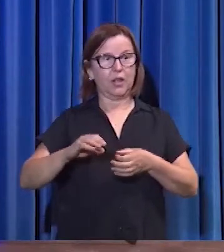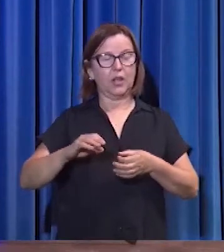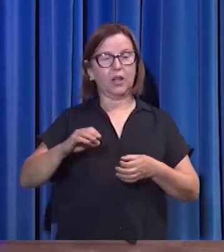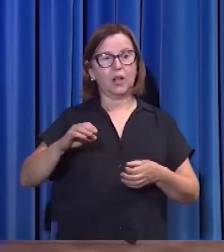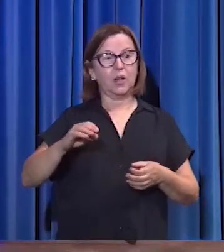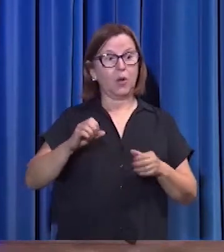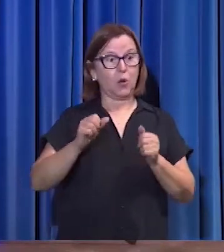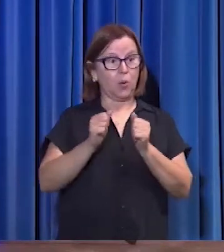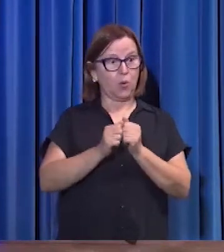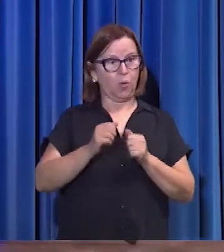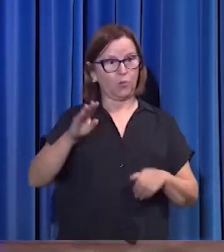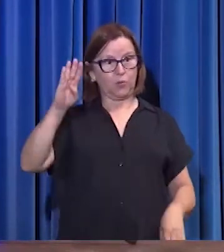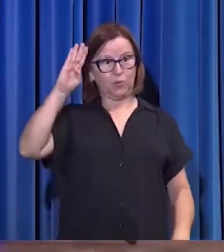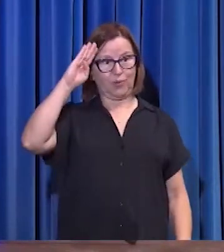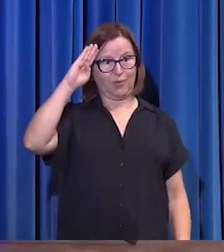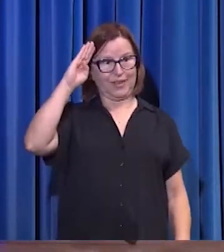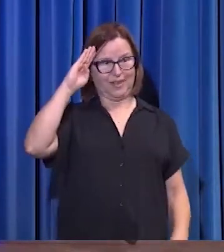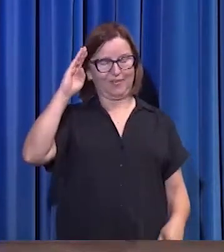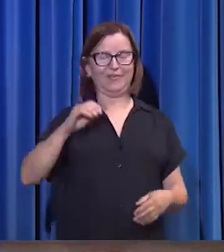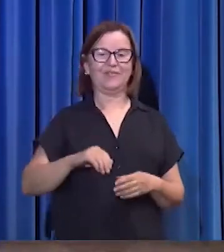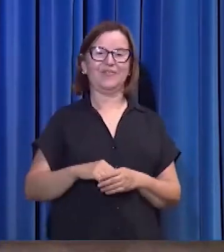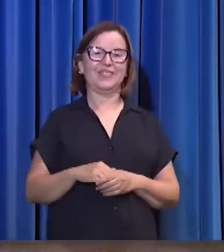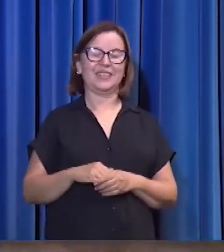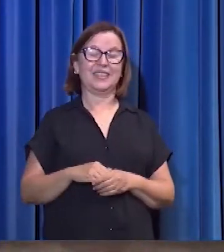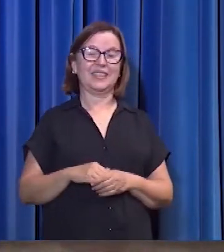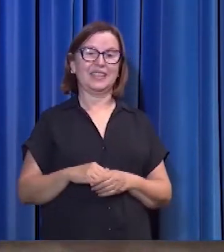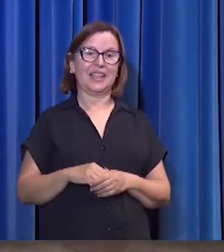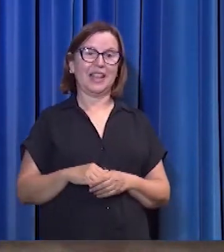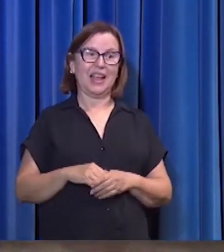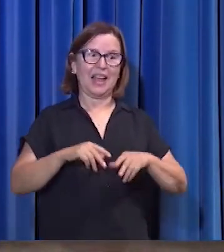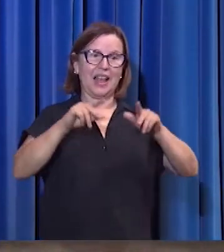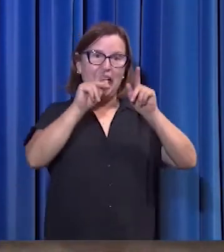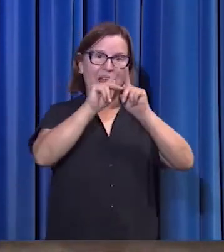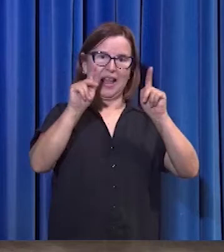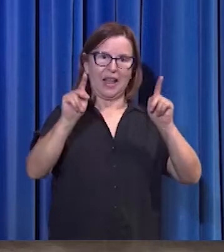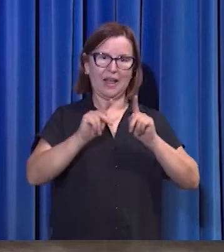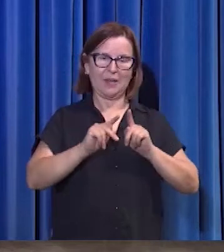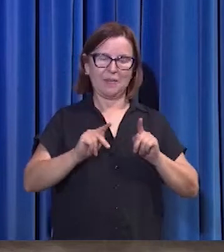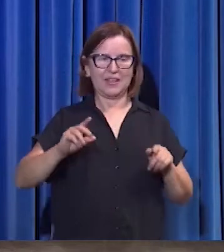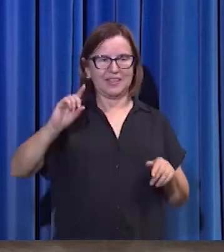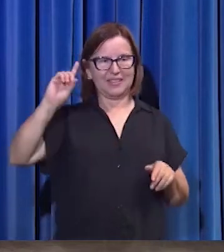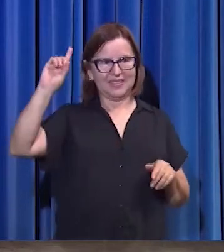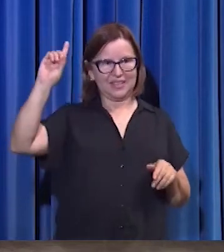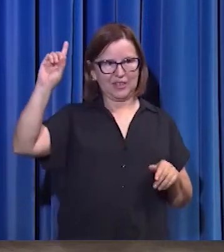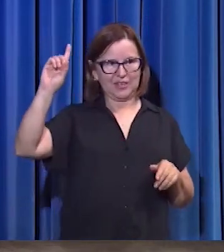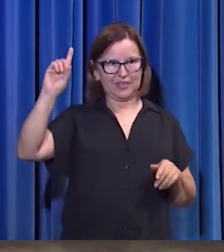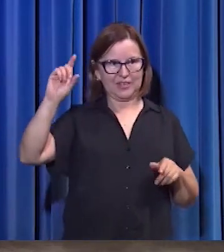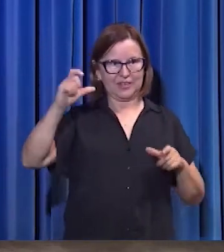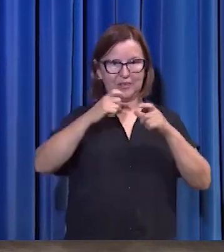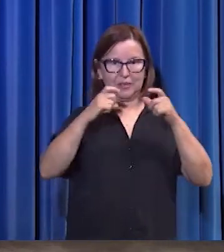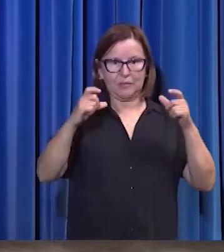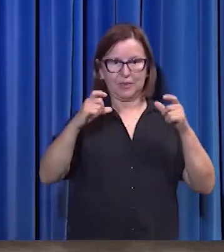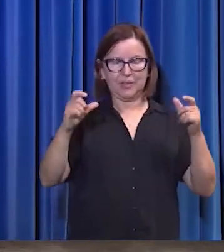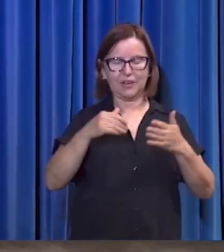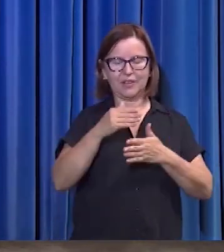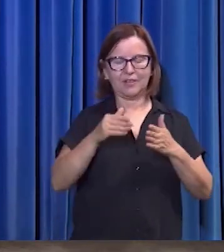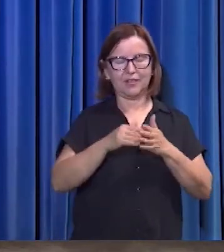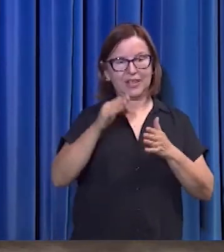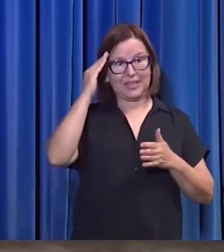É a mesma palavra que ele usa aqui. A paz de Deus que excede todo o